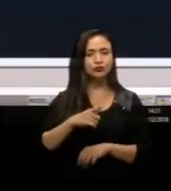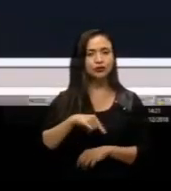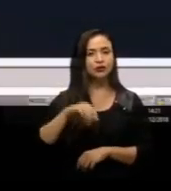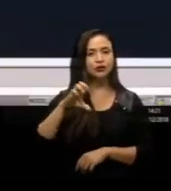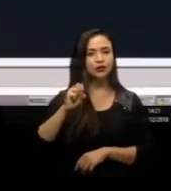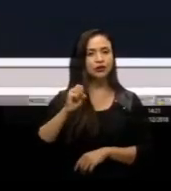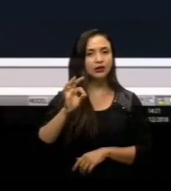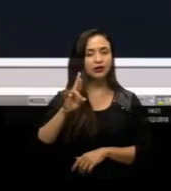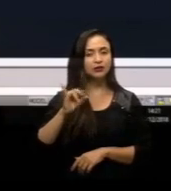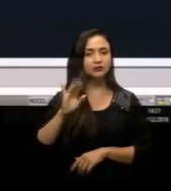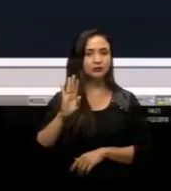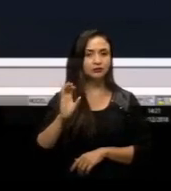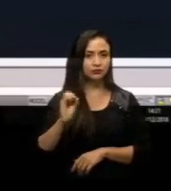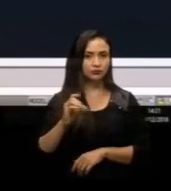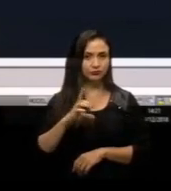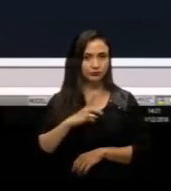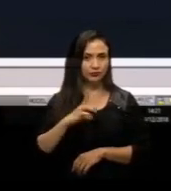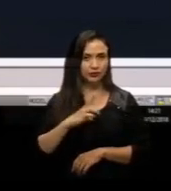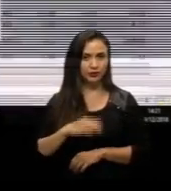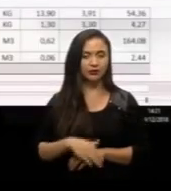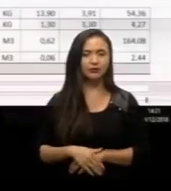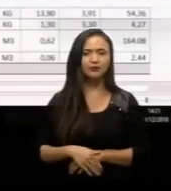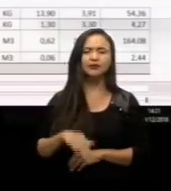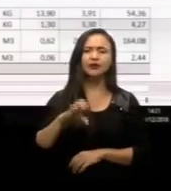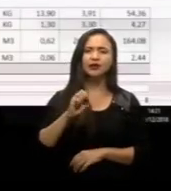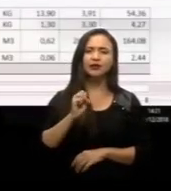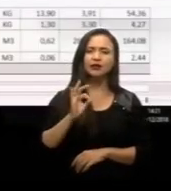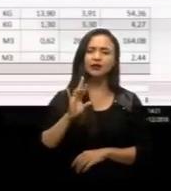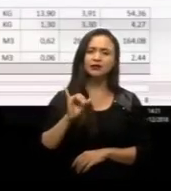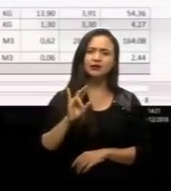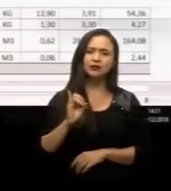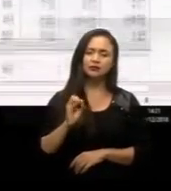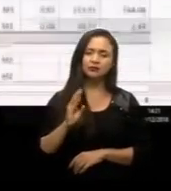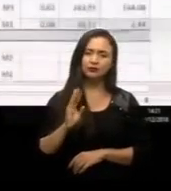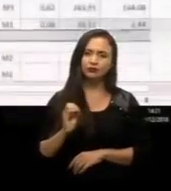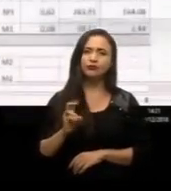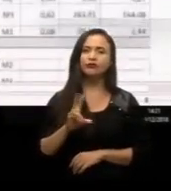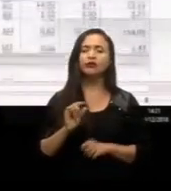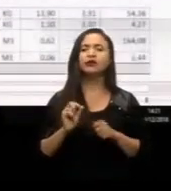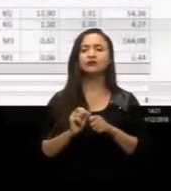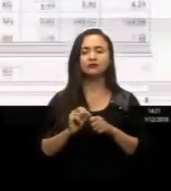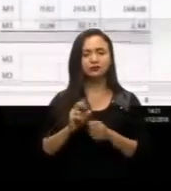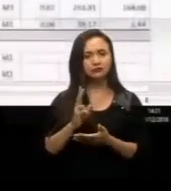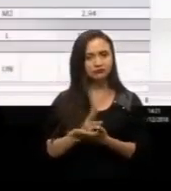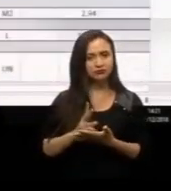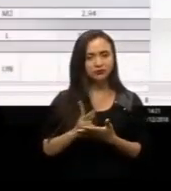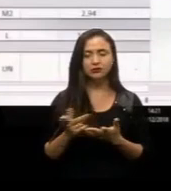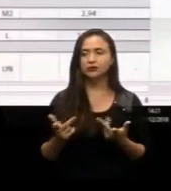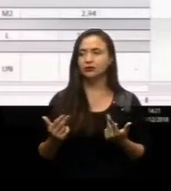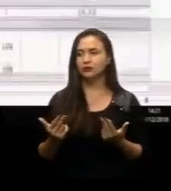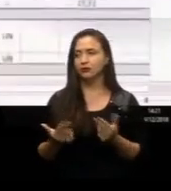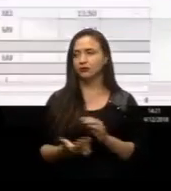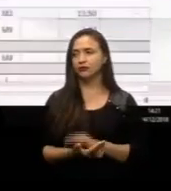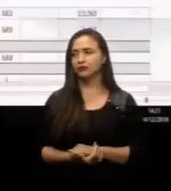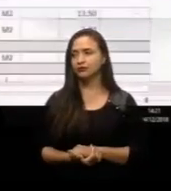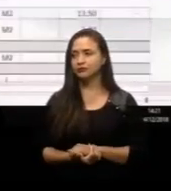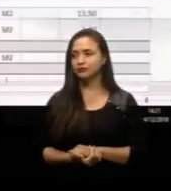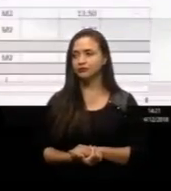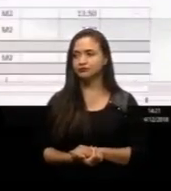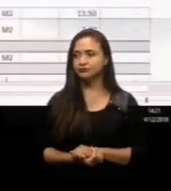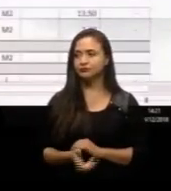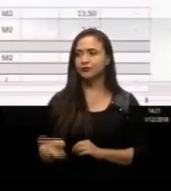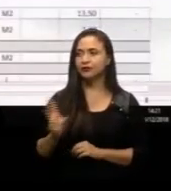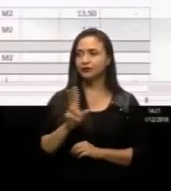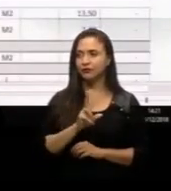estribo, certo? Então, nesse estribo, a gente vai fazer também a mesma coisa. A gente vai pegar